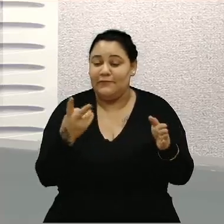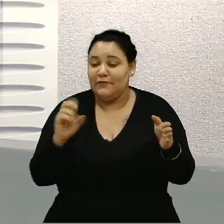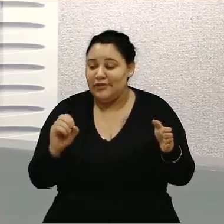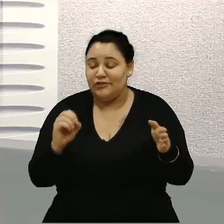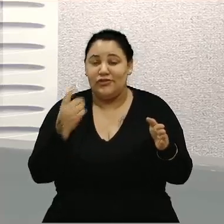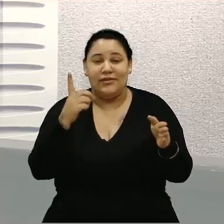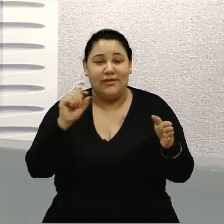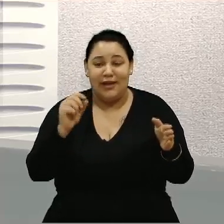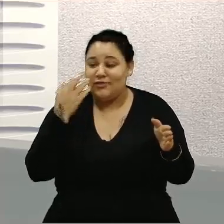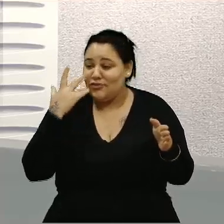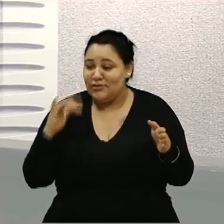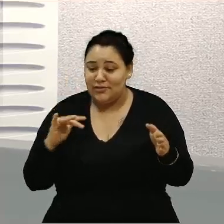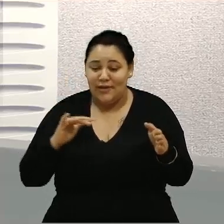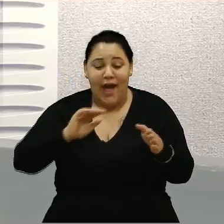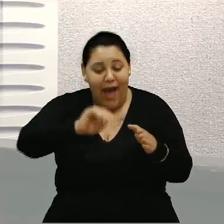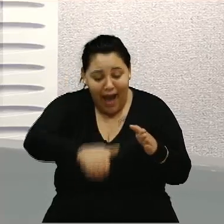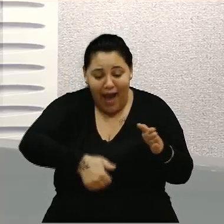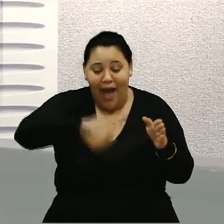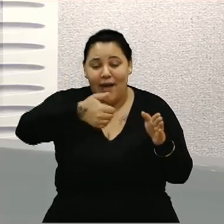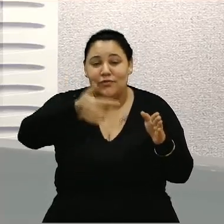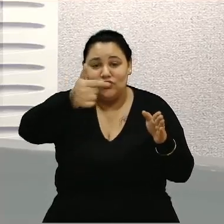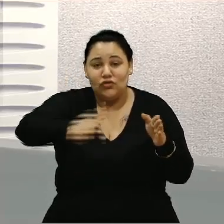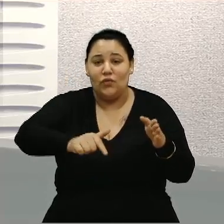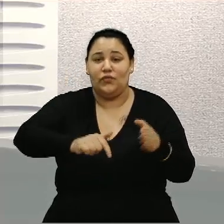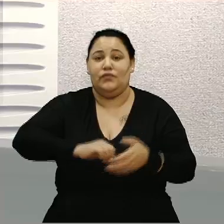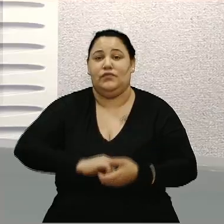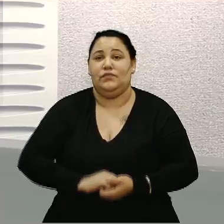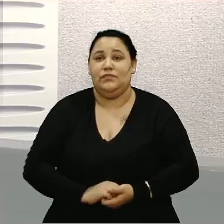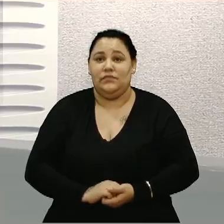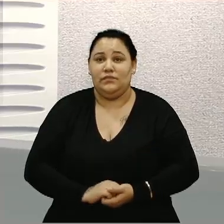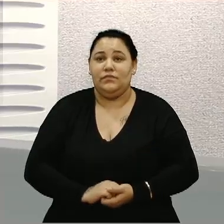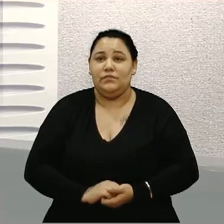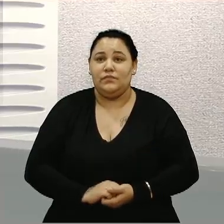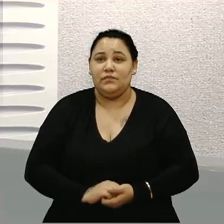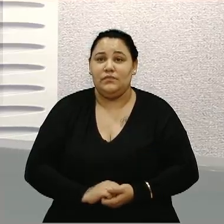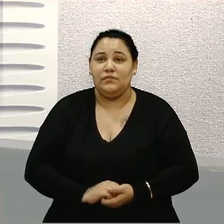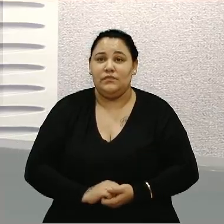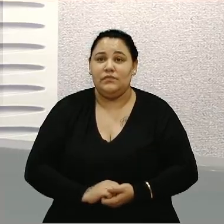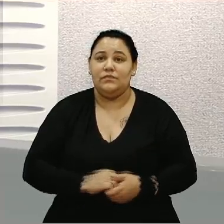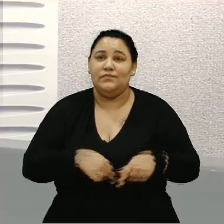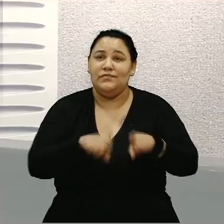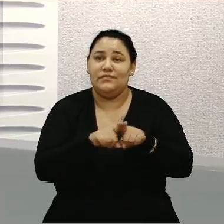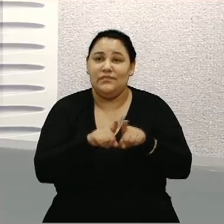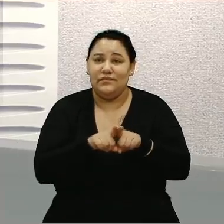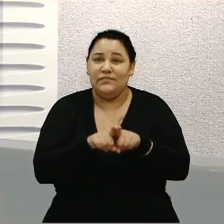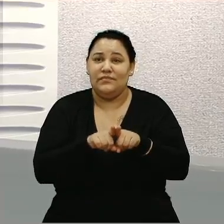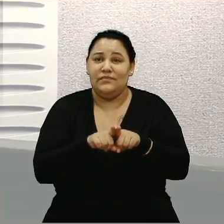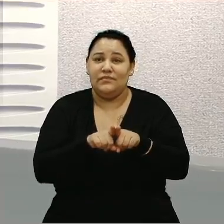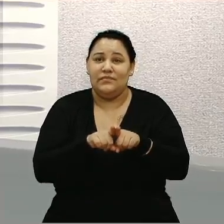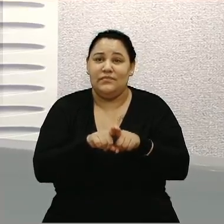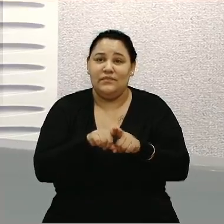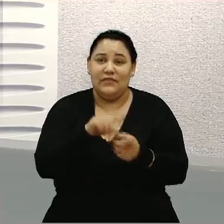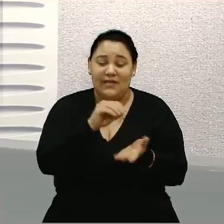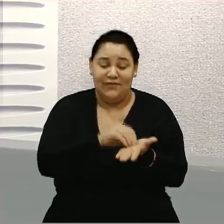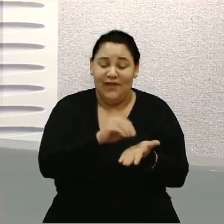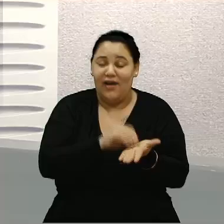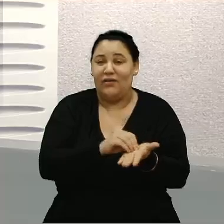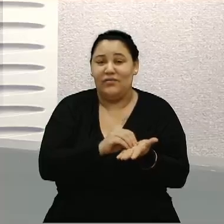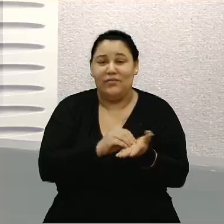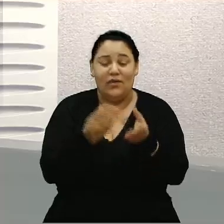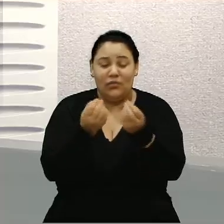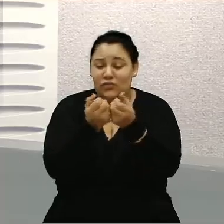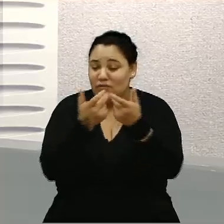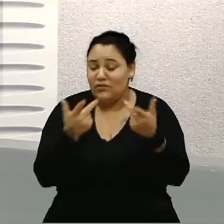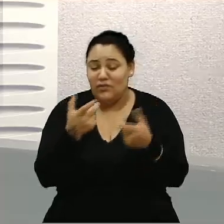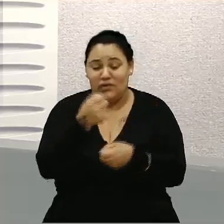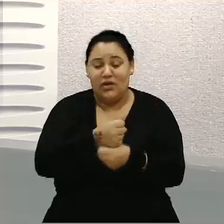novo. Então, é o dinheiro público sendo jogado fora. Isso que me dói. E falta para uma série de obras e a gente